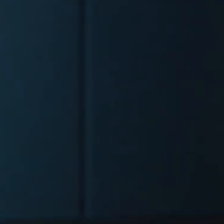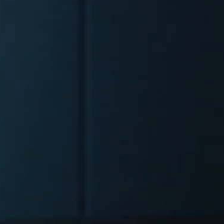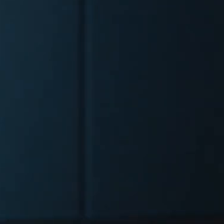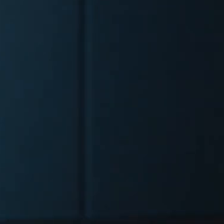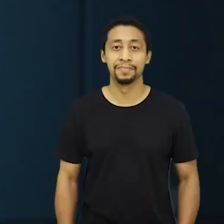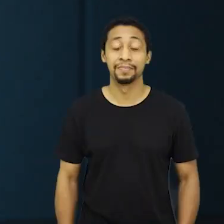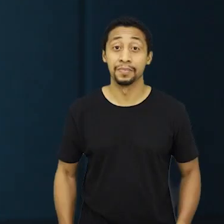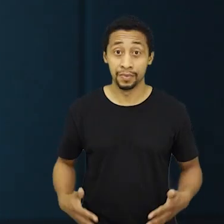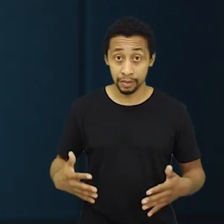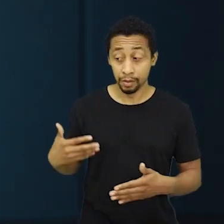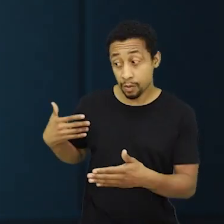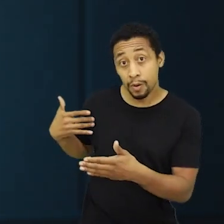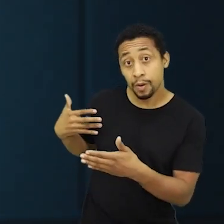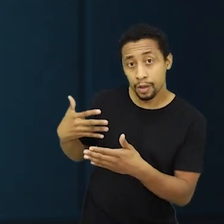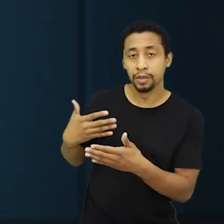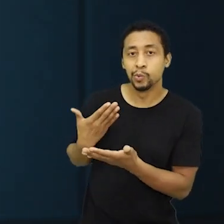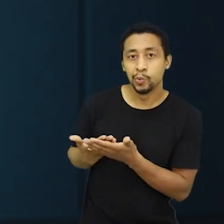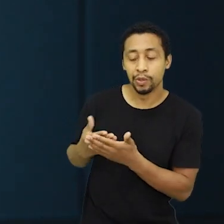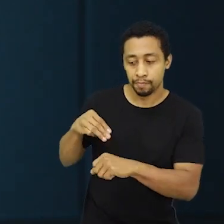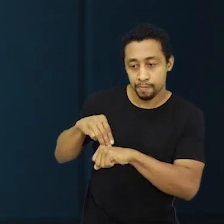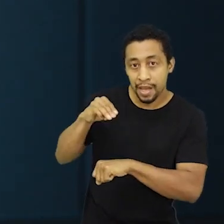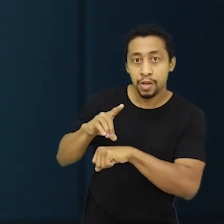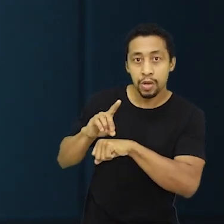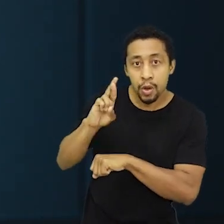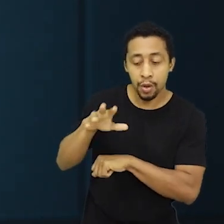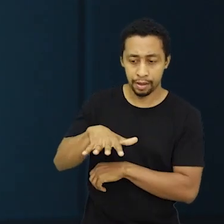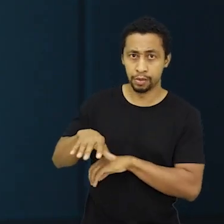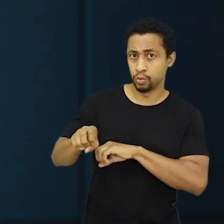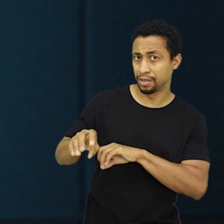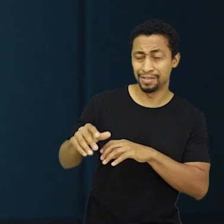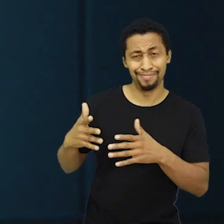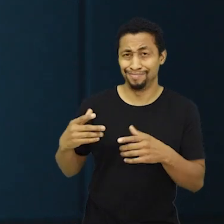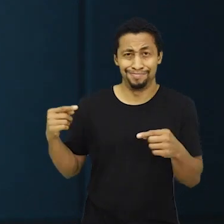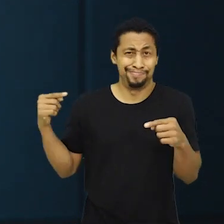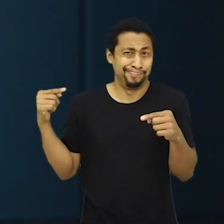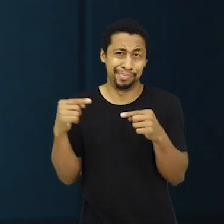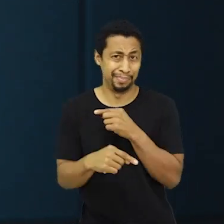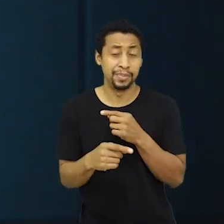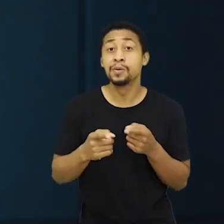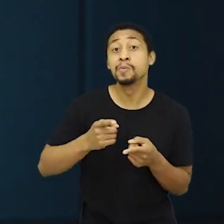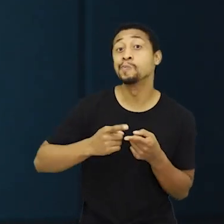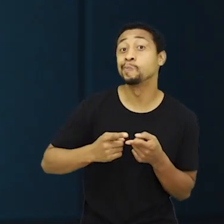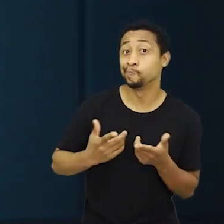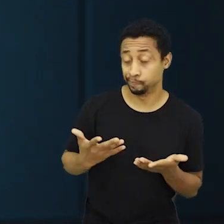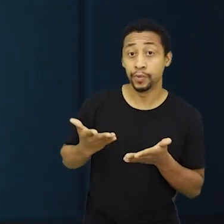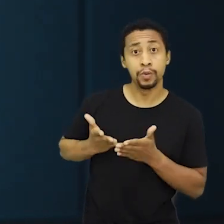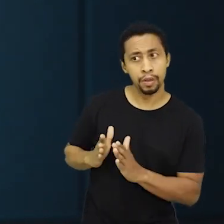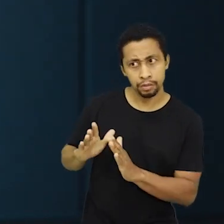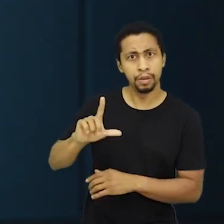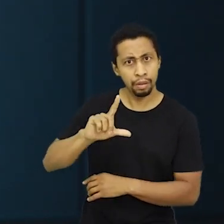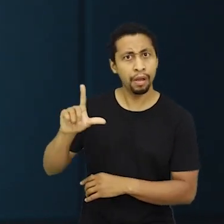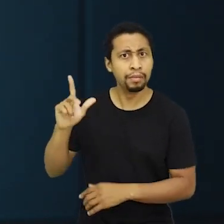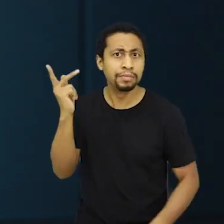Essa trajetória de mestre e doutor em educação, ela foi uma trajetória improvável, porque eu sou da zona leste de São Paulo, de